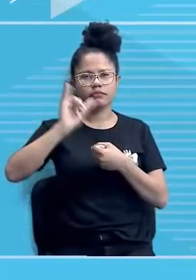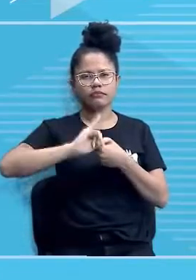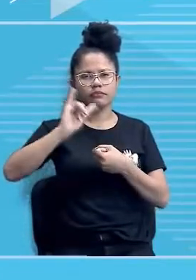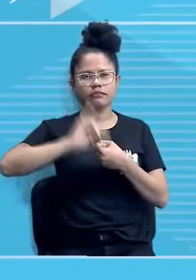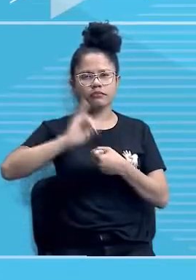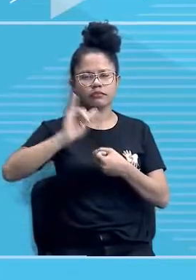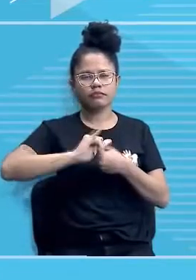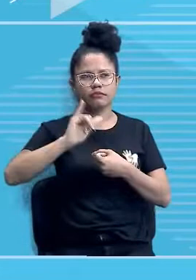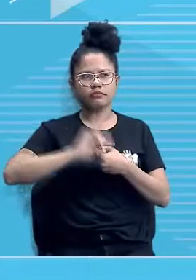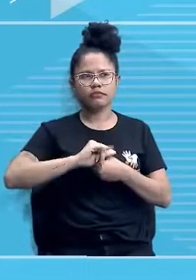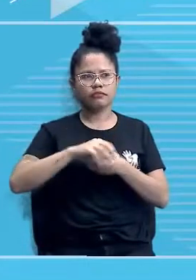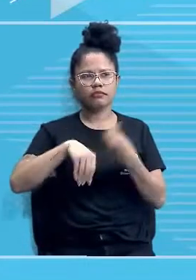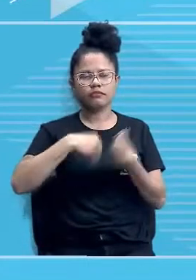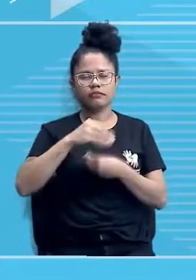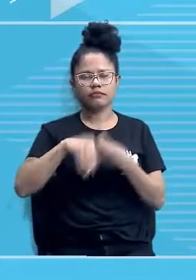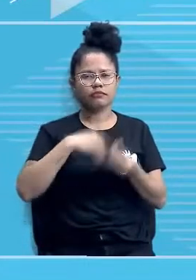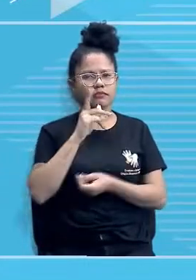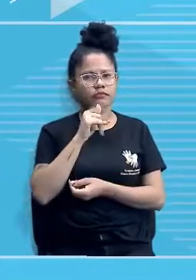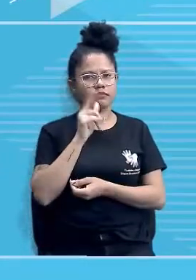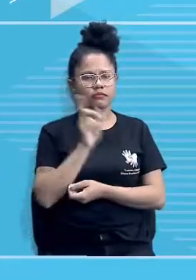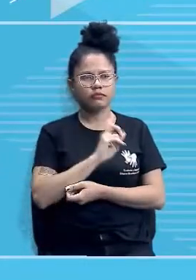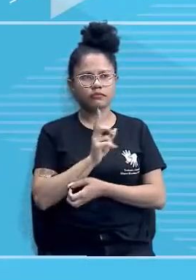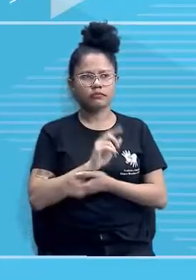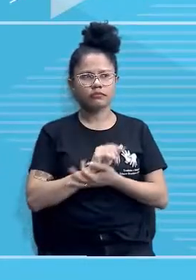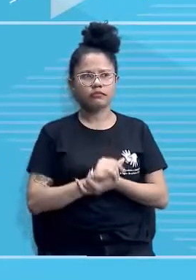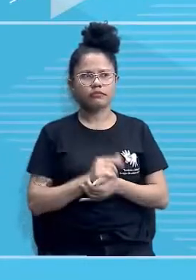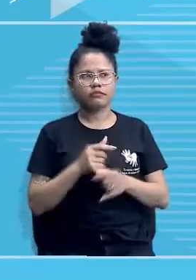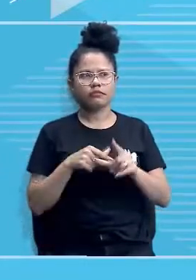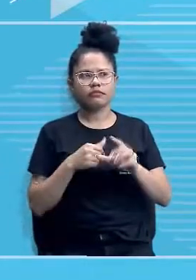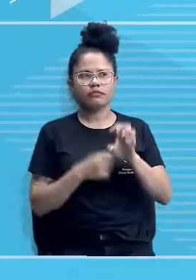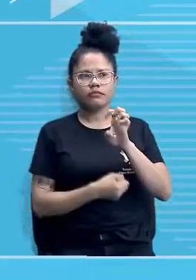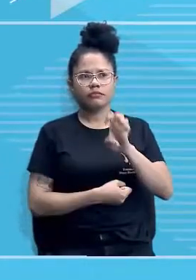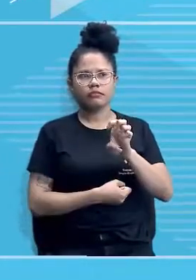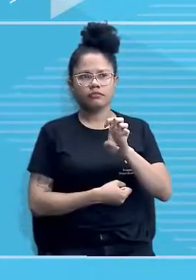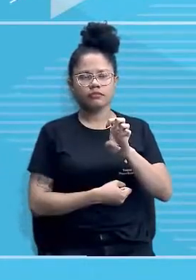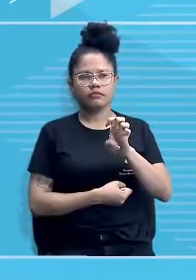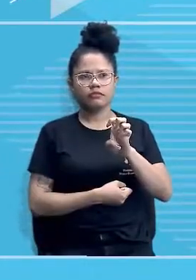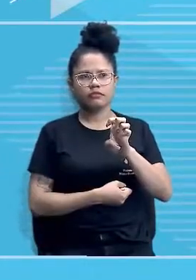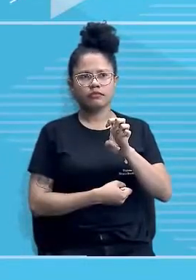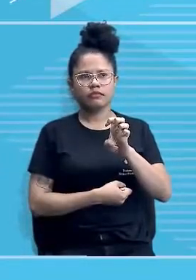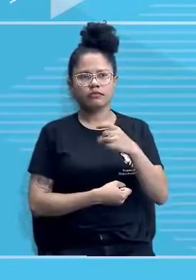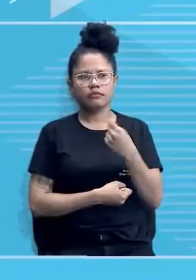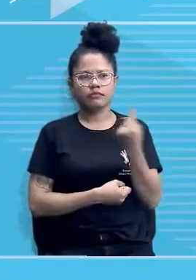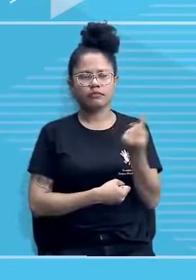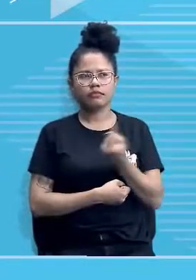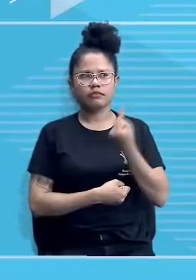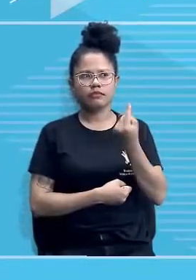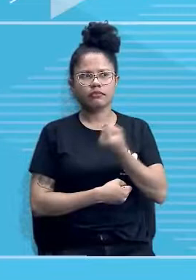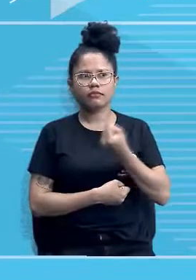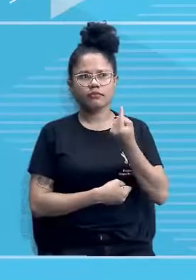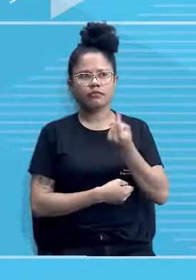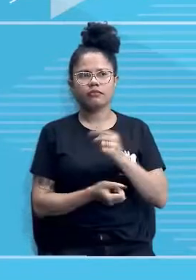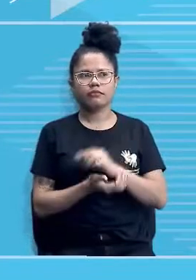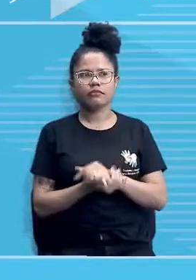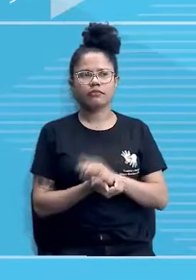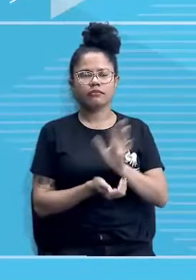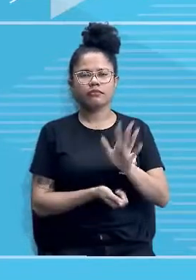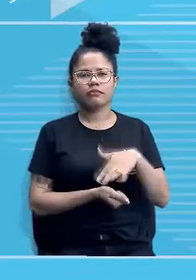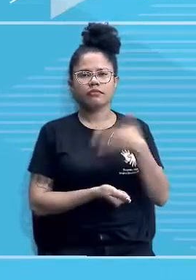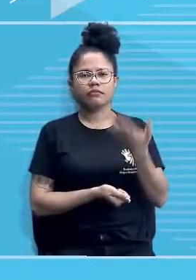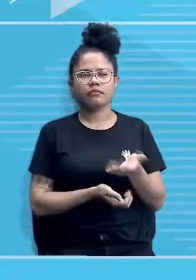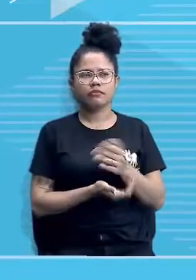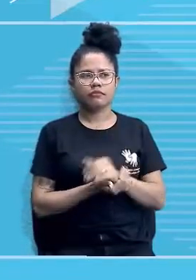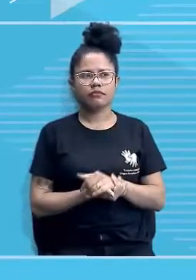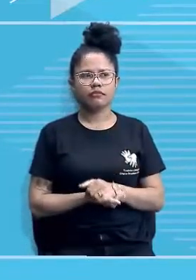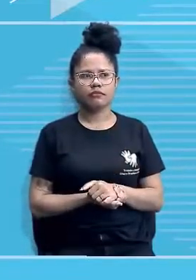hidrocarboneto petróleo se mistura com água não aqui também na letra é um hidrocarboneto ou então a única opção aí sem